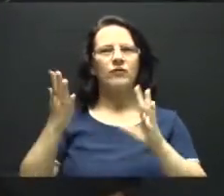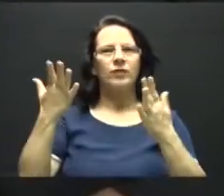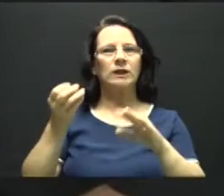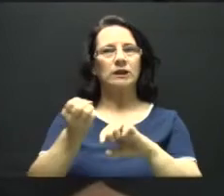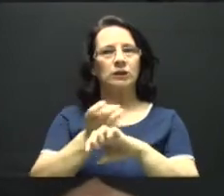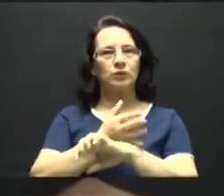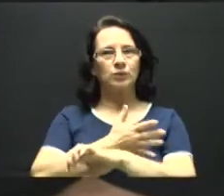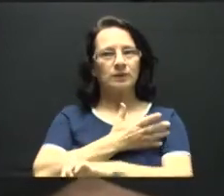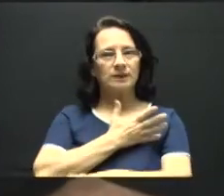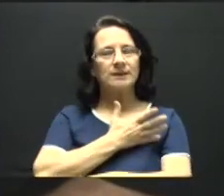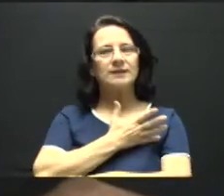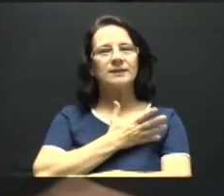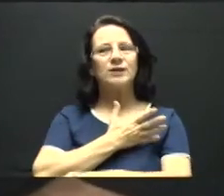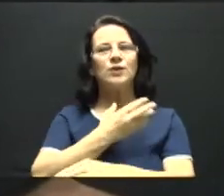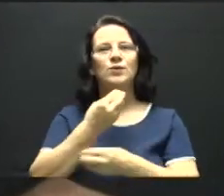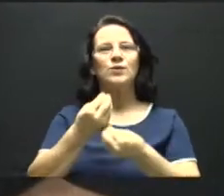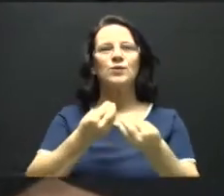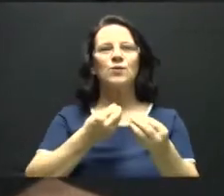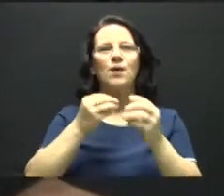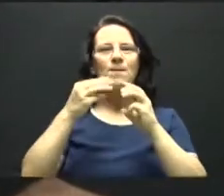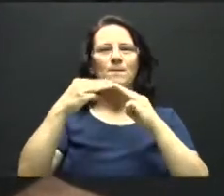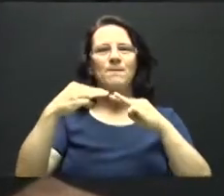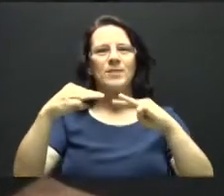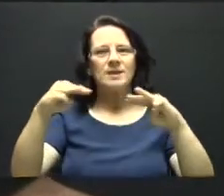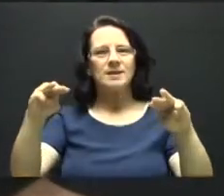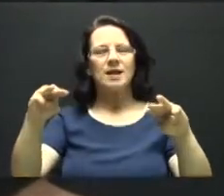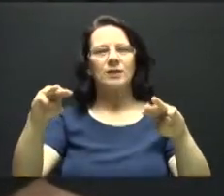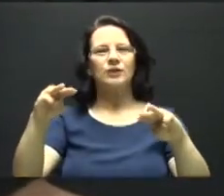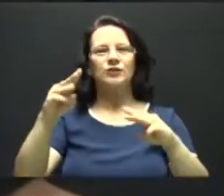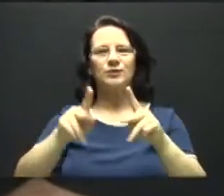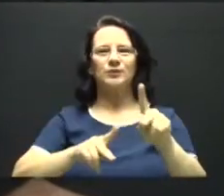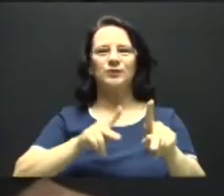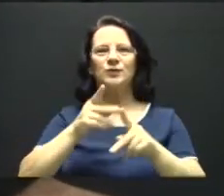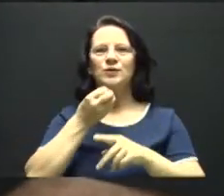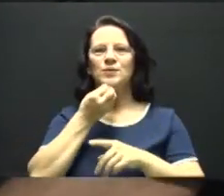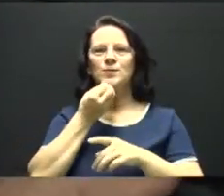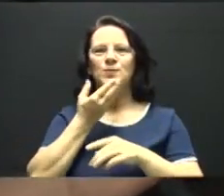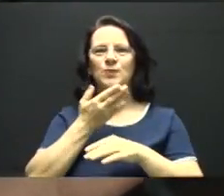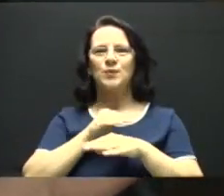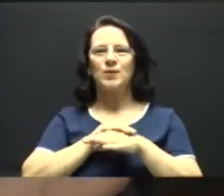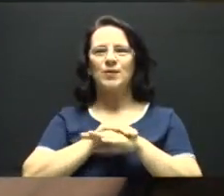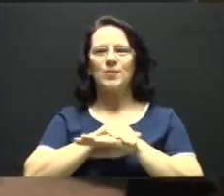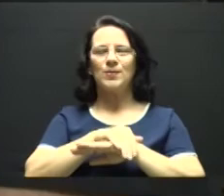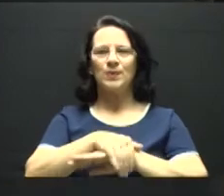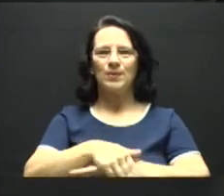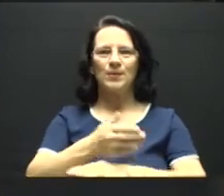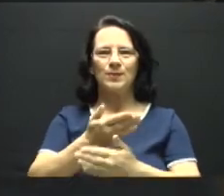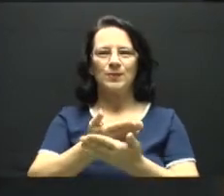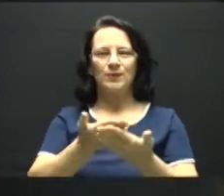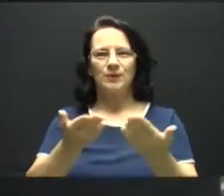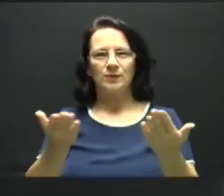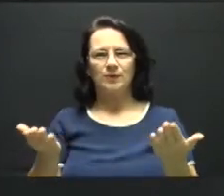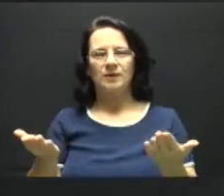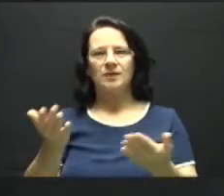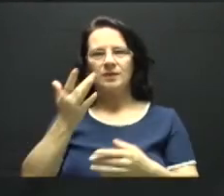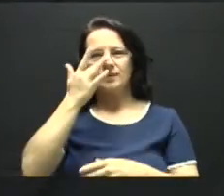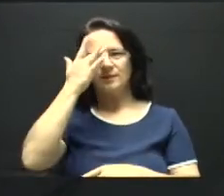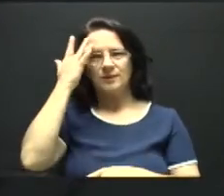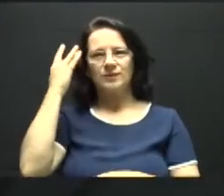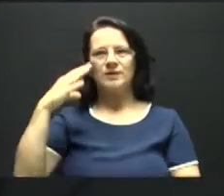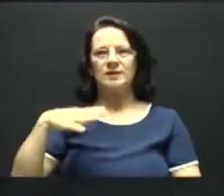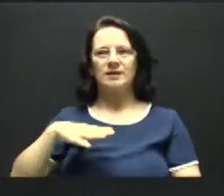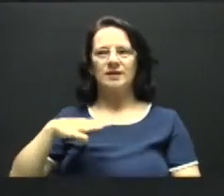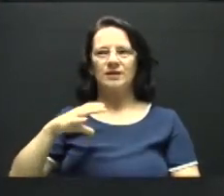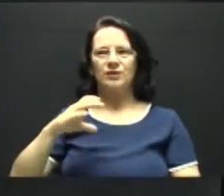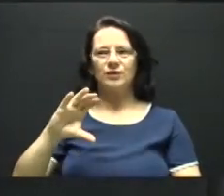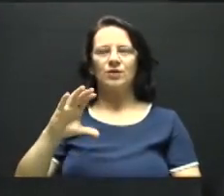marcante e com mensagens ou deixa pra toda a população boa noite primeiro em boa noite a todos os munícipes cubatenses é